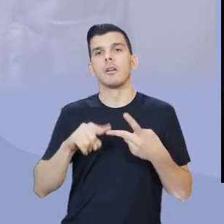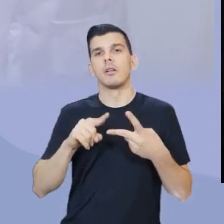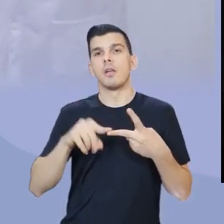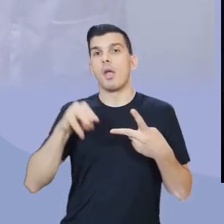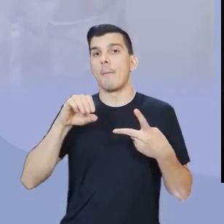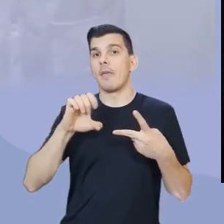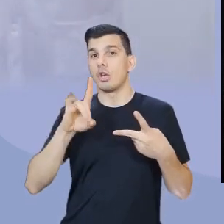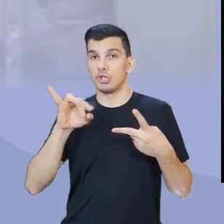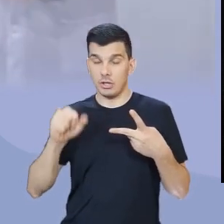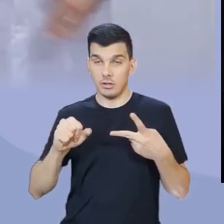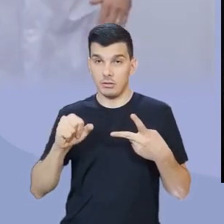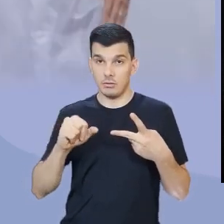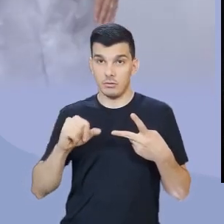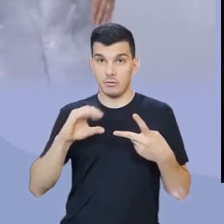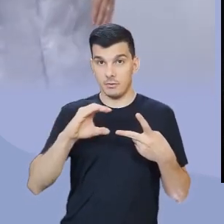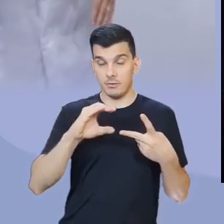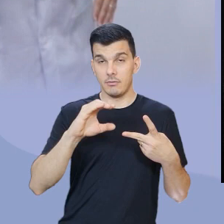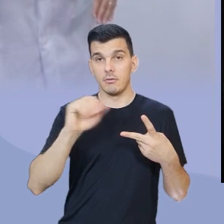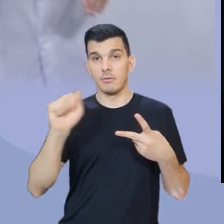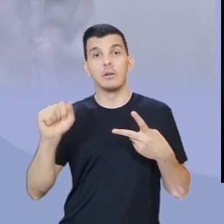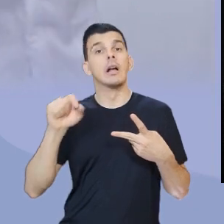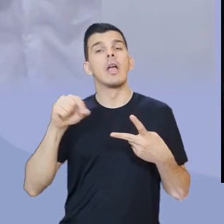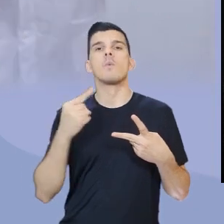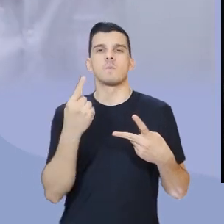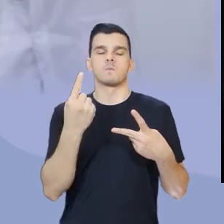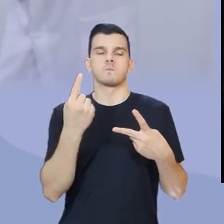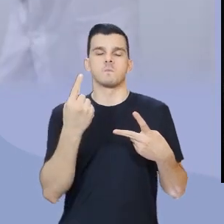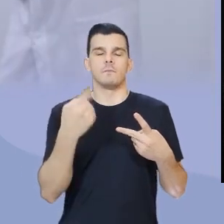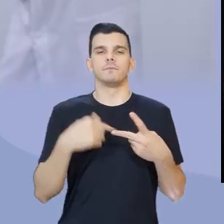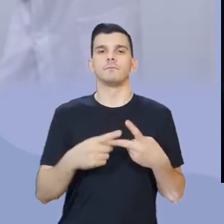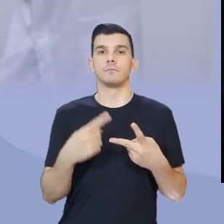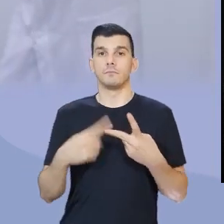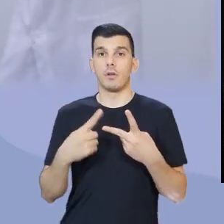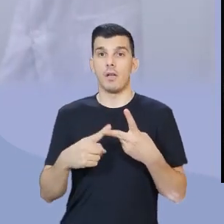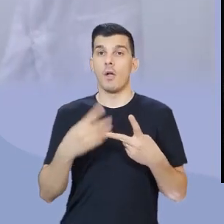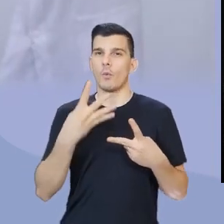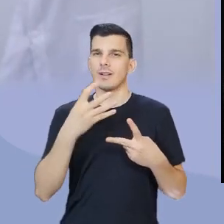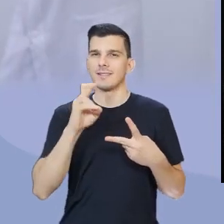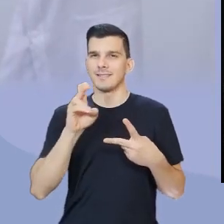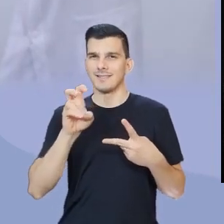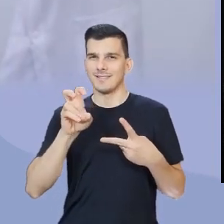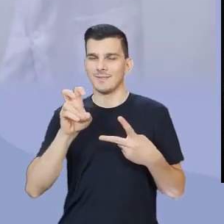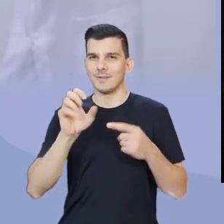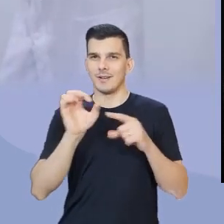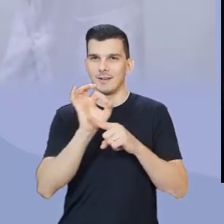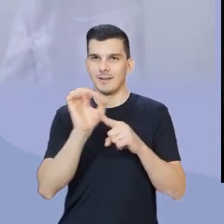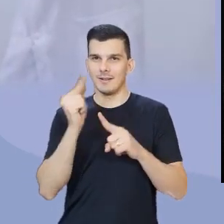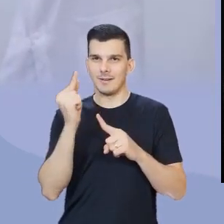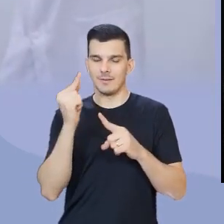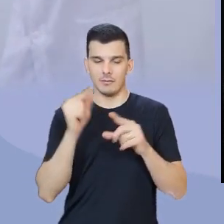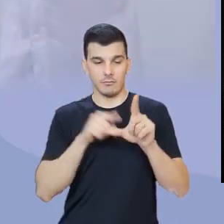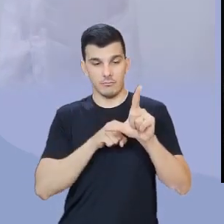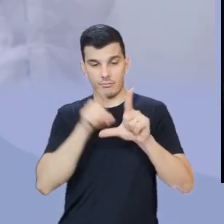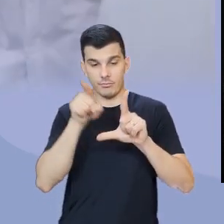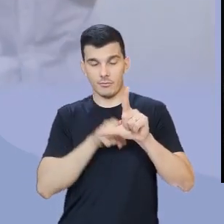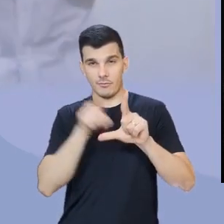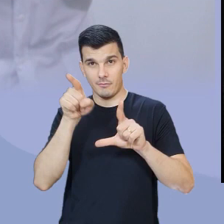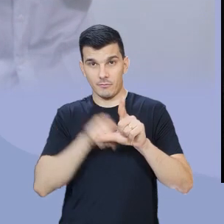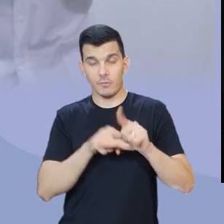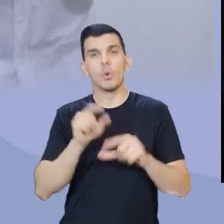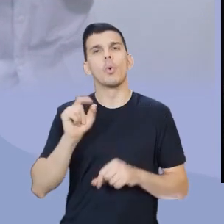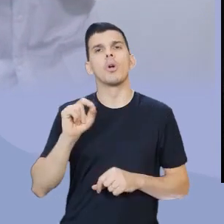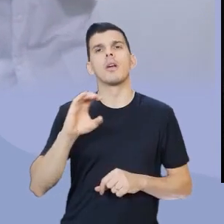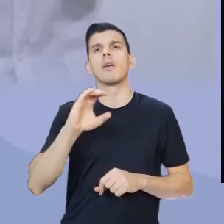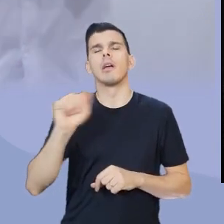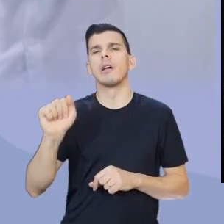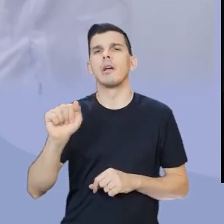é quando o coeficiente angular é 1. Por que 1? Porque é o 45 graus, aqui 45 graus. O que, que é o